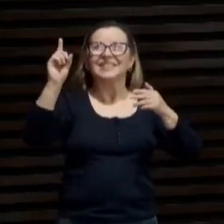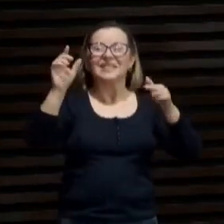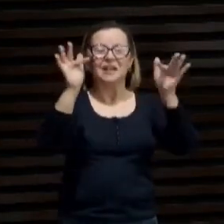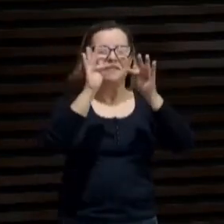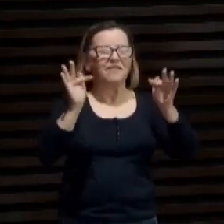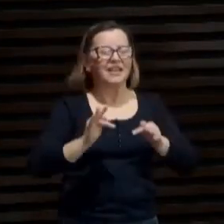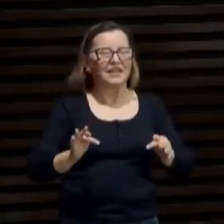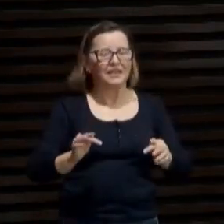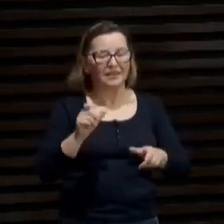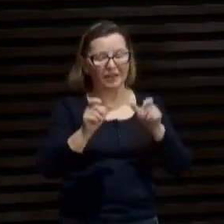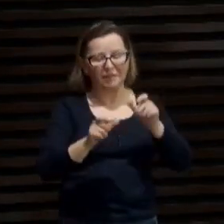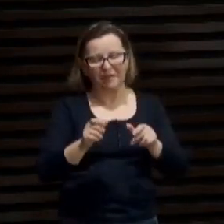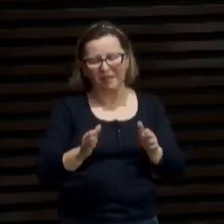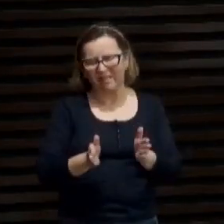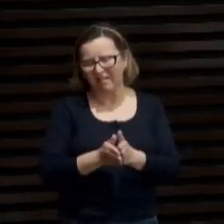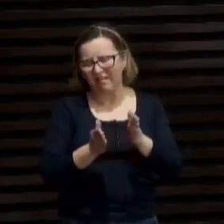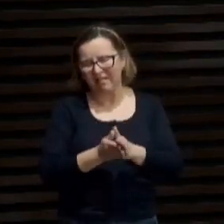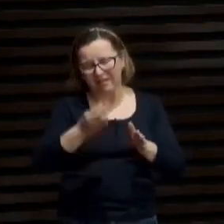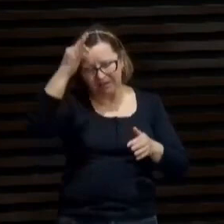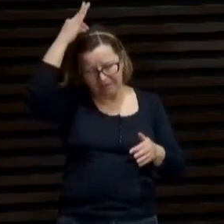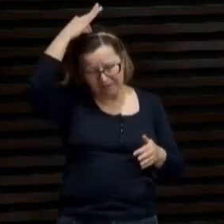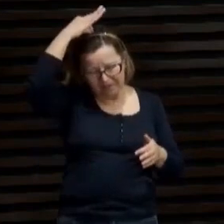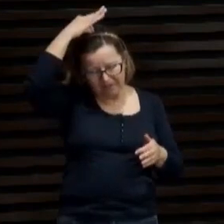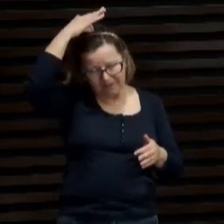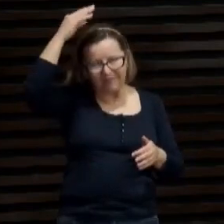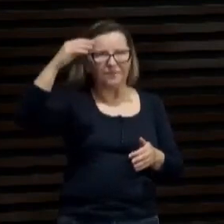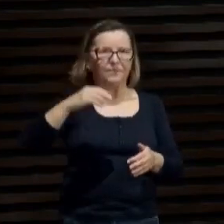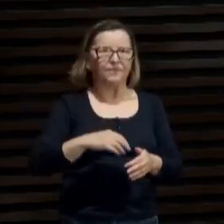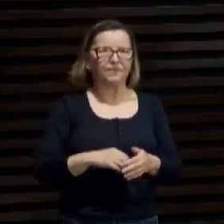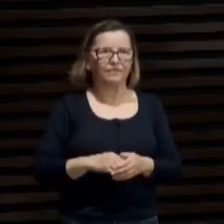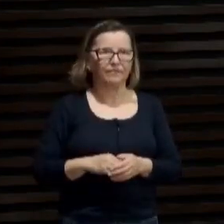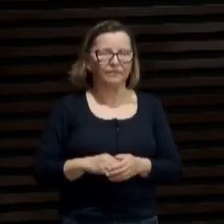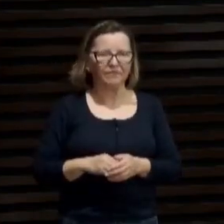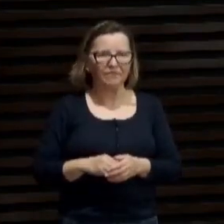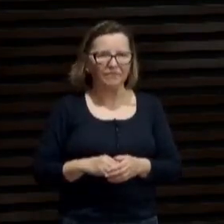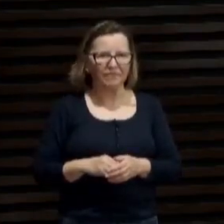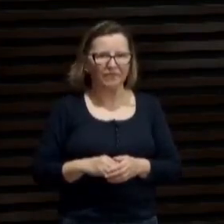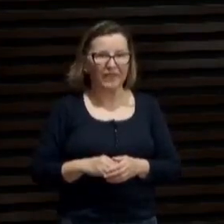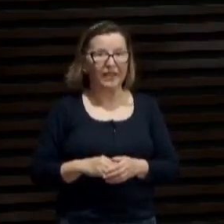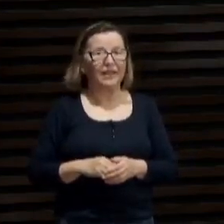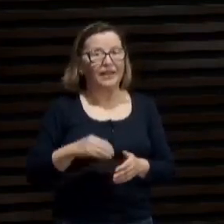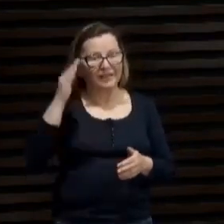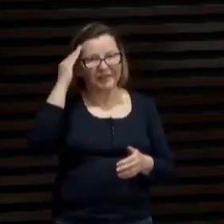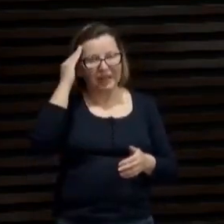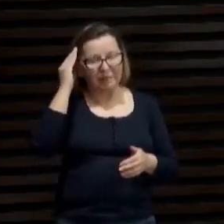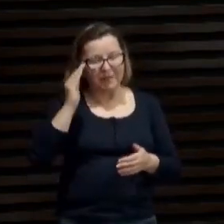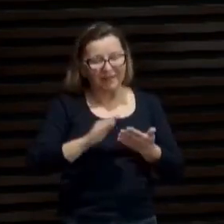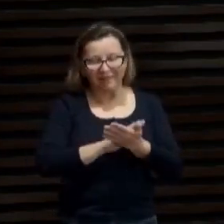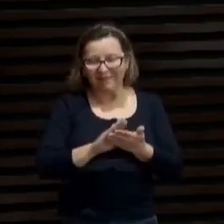de espírito. Que discerniu que é um pecador. Discerniu que nada merece, mas ainda assim recebeu